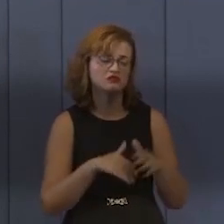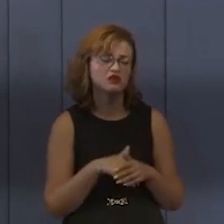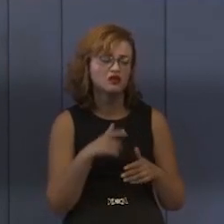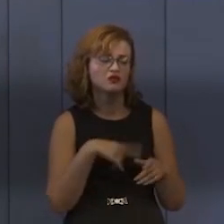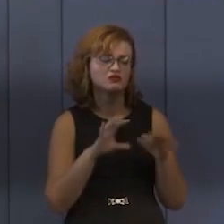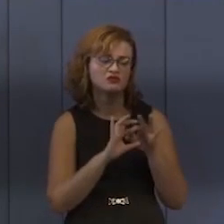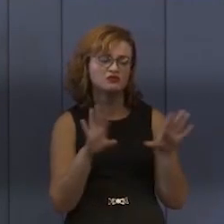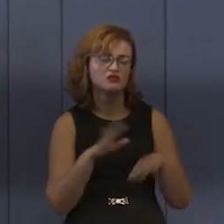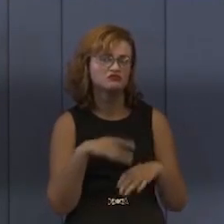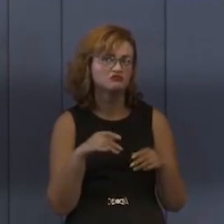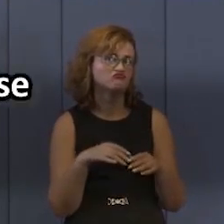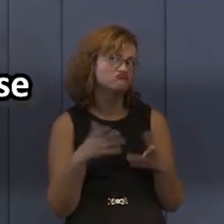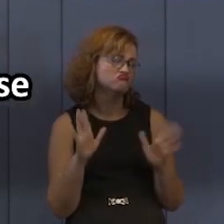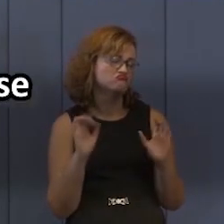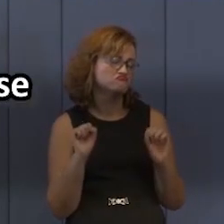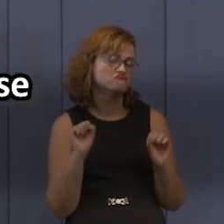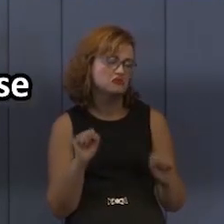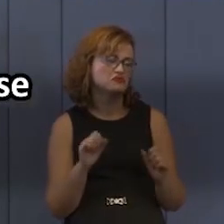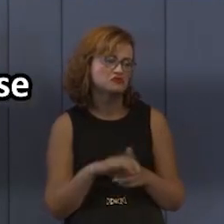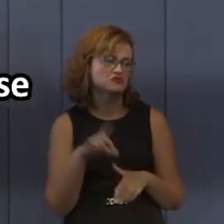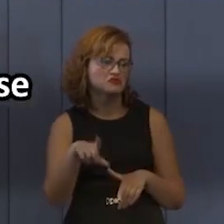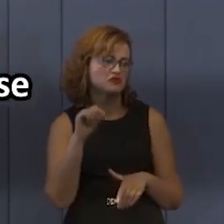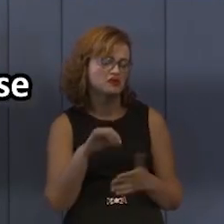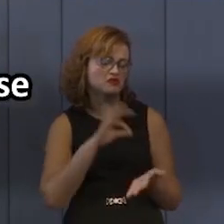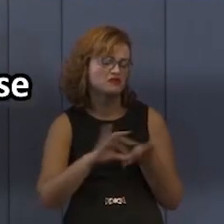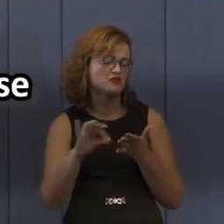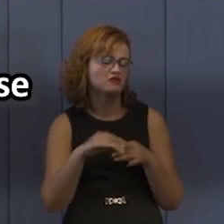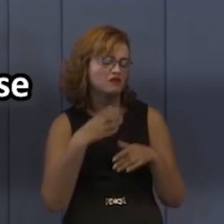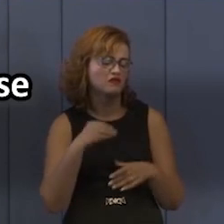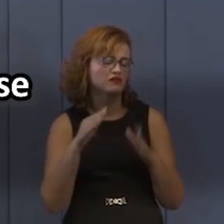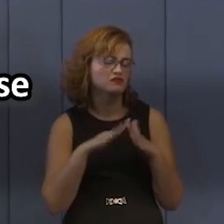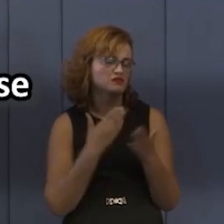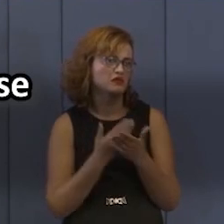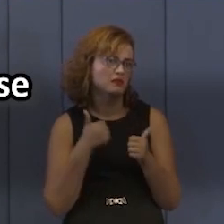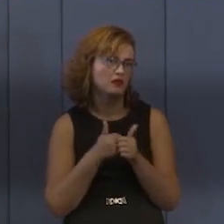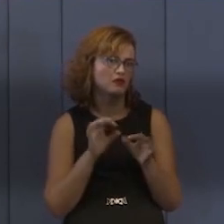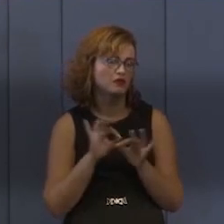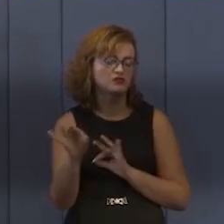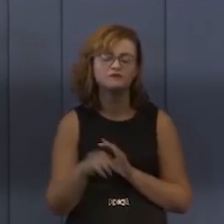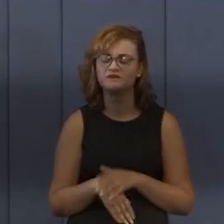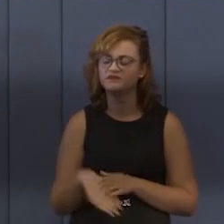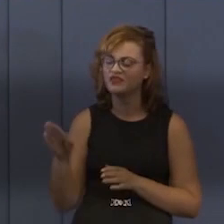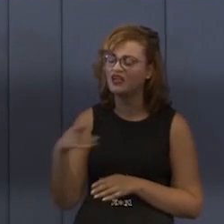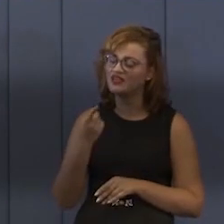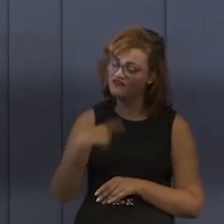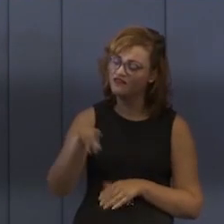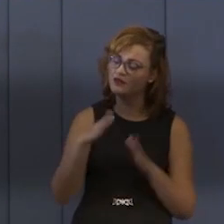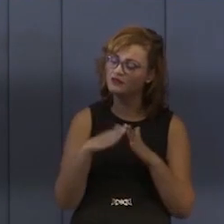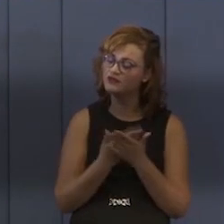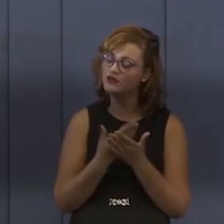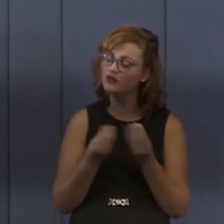longe, pode, enfim, depende. A gente tem uma liberdade de escolher aonde matricula os filhos,